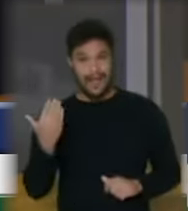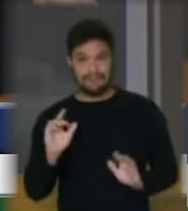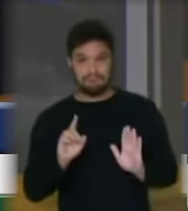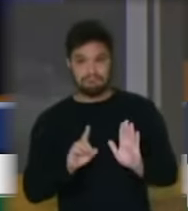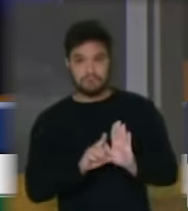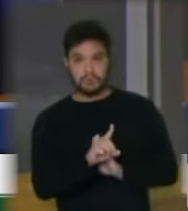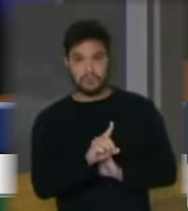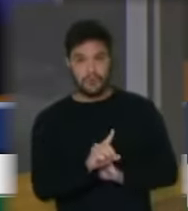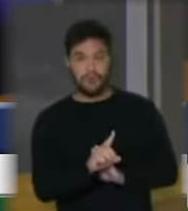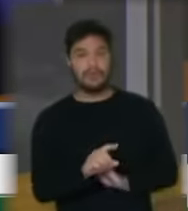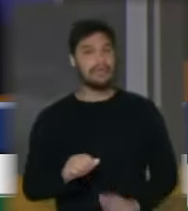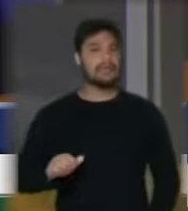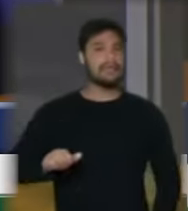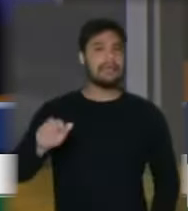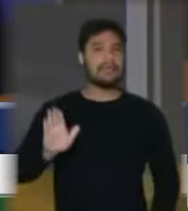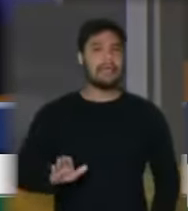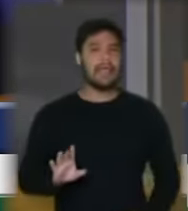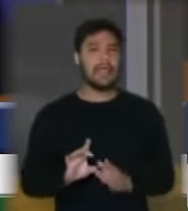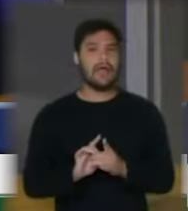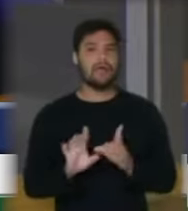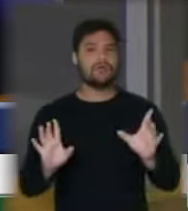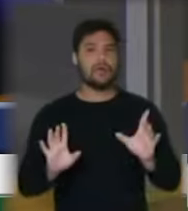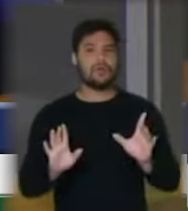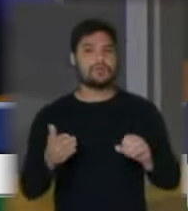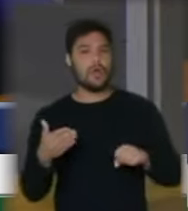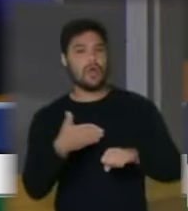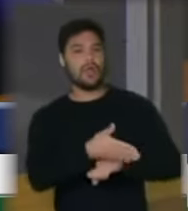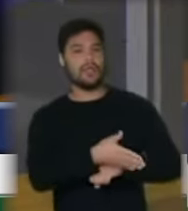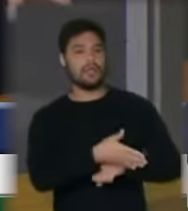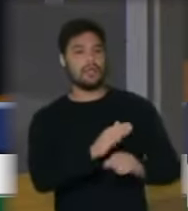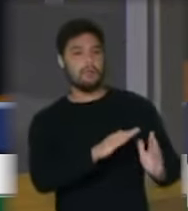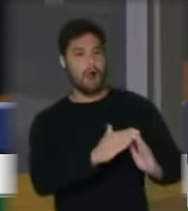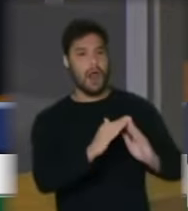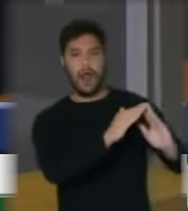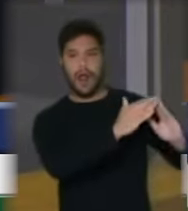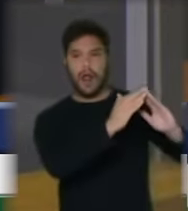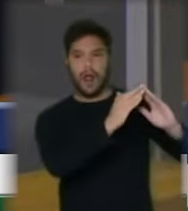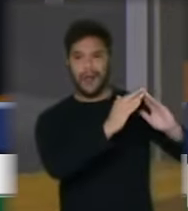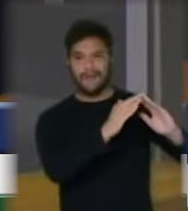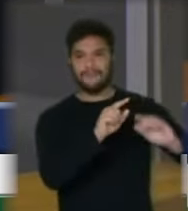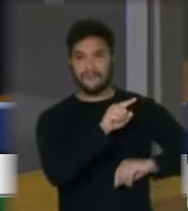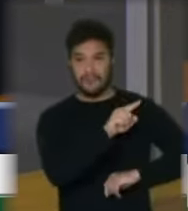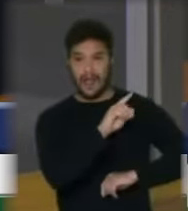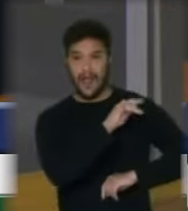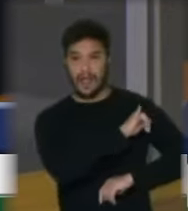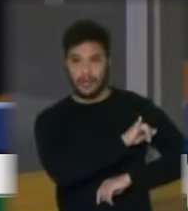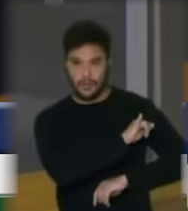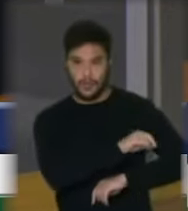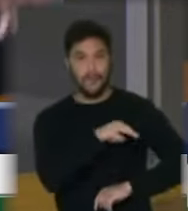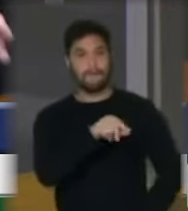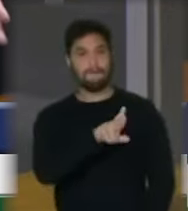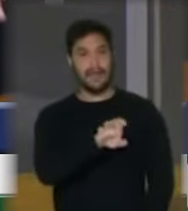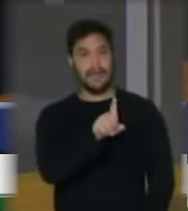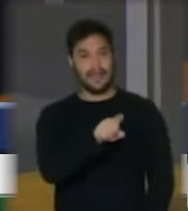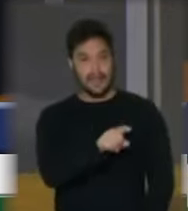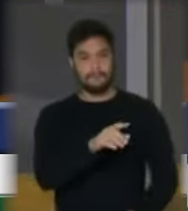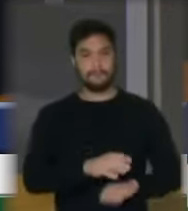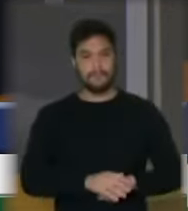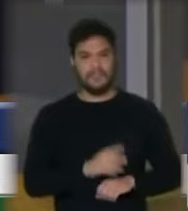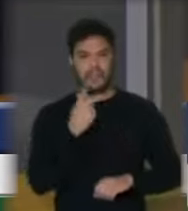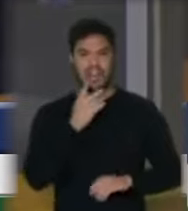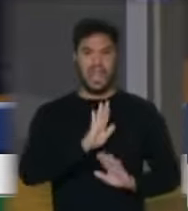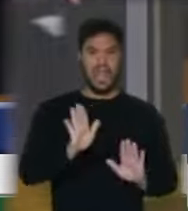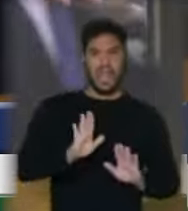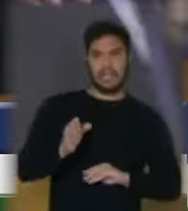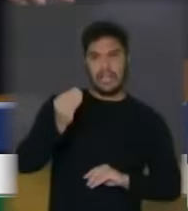quem autorizou a sua ida ao Complexo da Maré, e aí tentou dizer que era uma criminalização dos